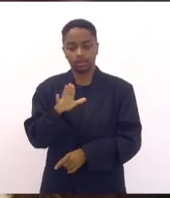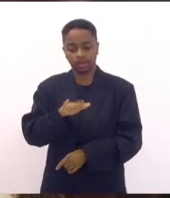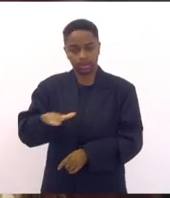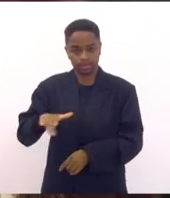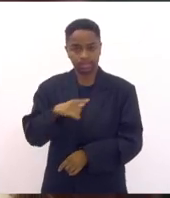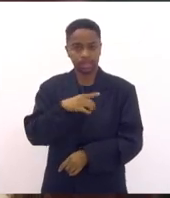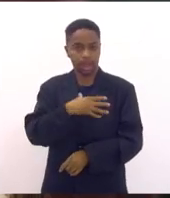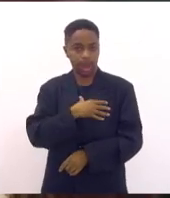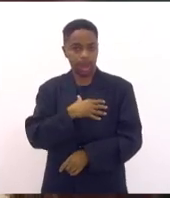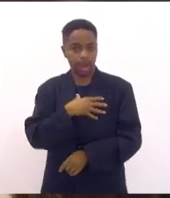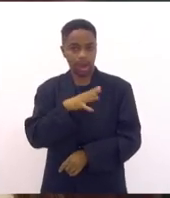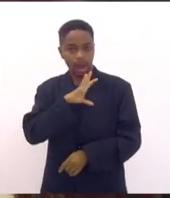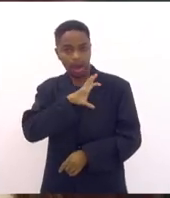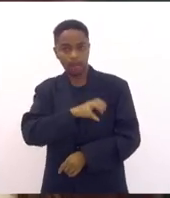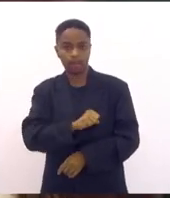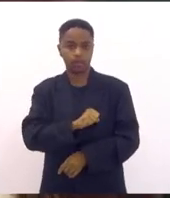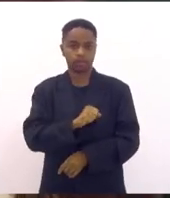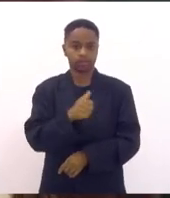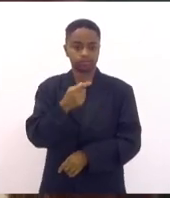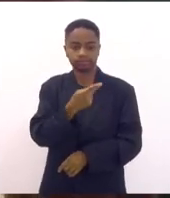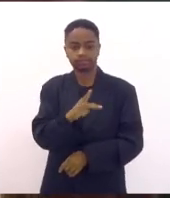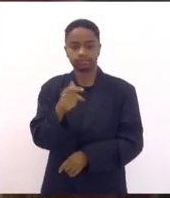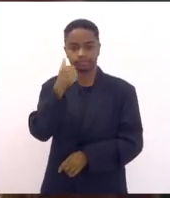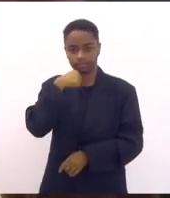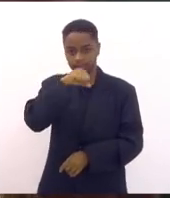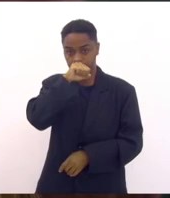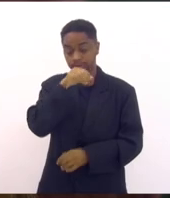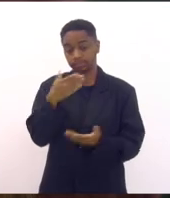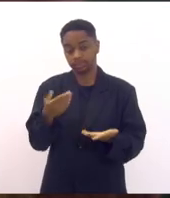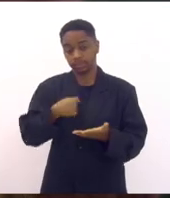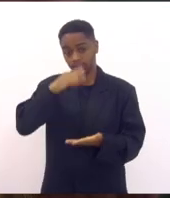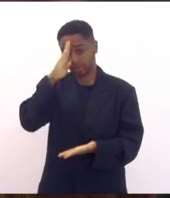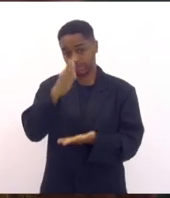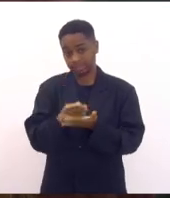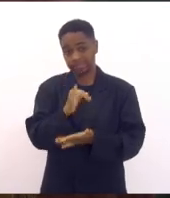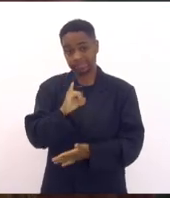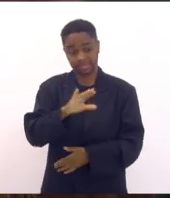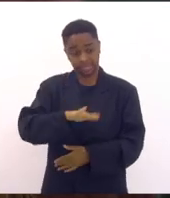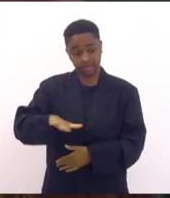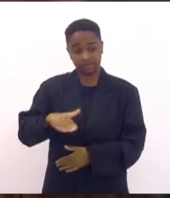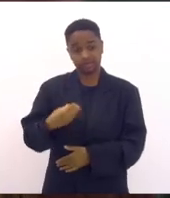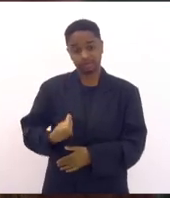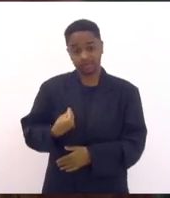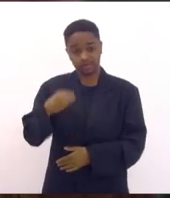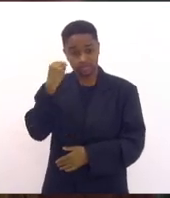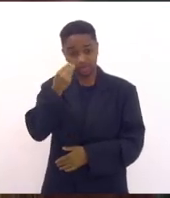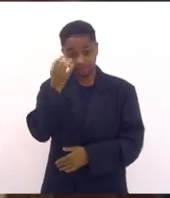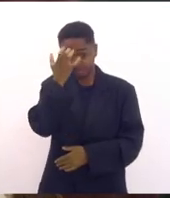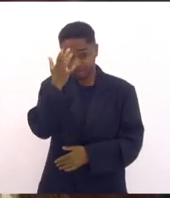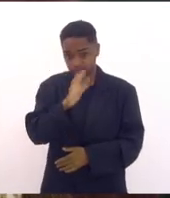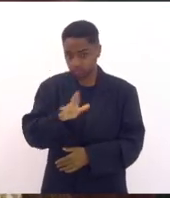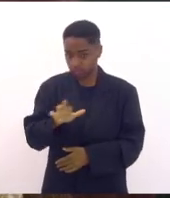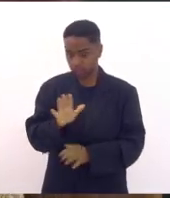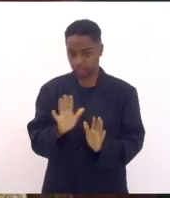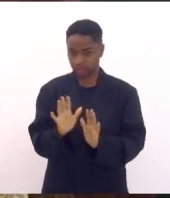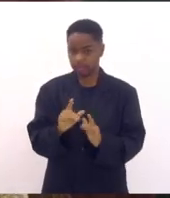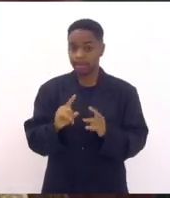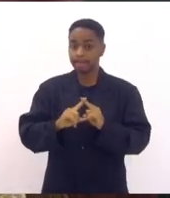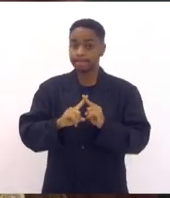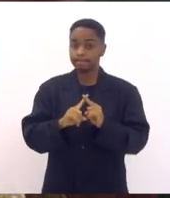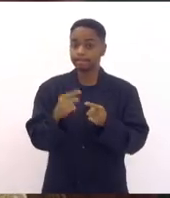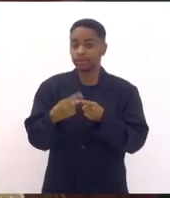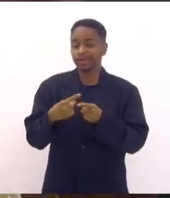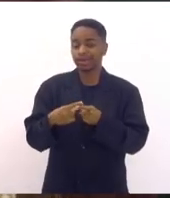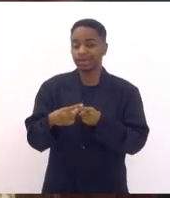e eu acredito que ela passando por essa experiência que não é uma experiência fácil porque ser